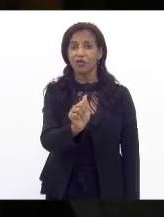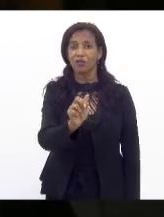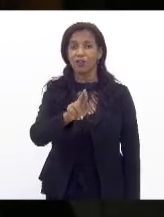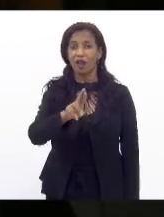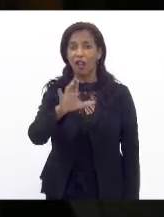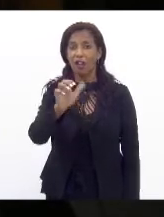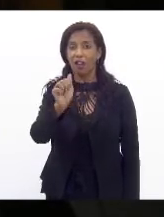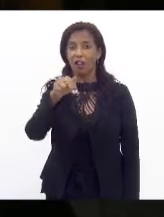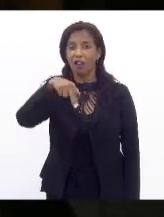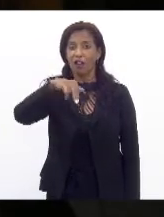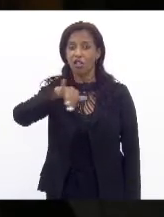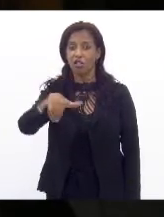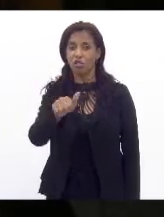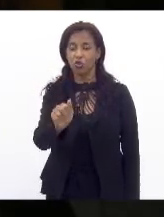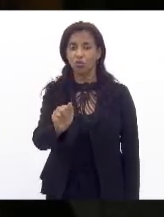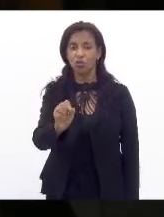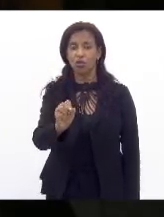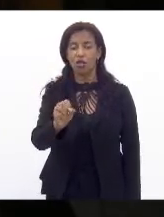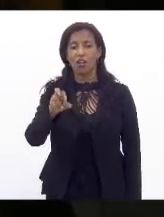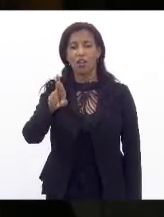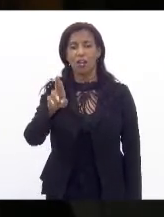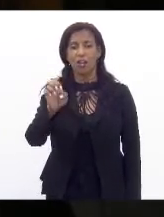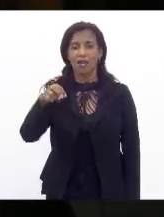Arcanjo Renegado.